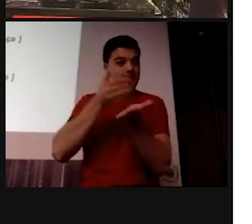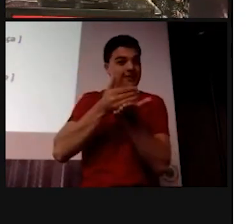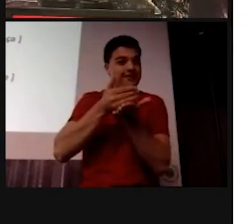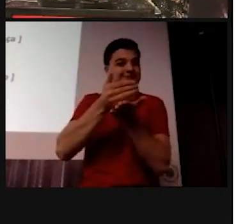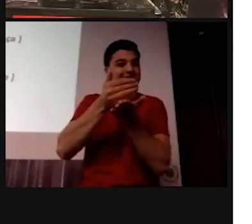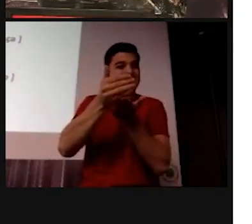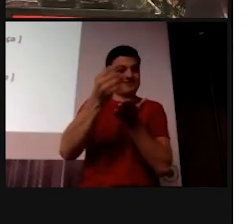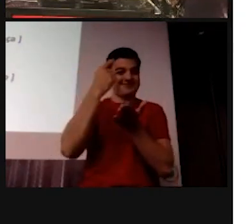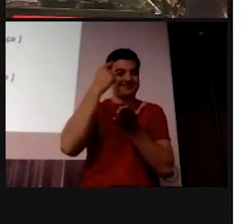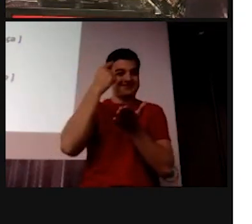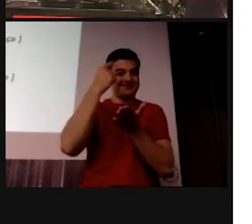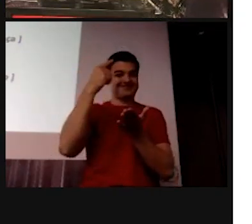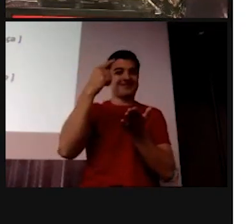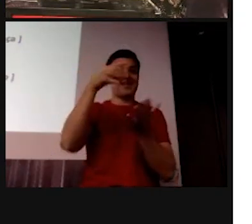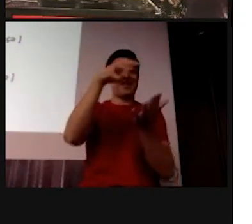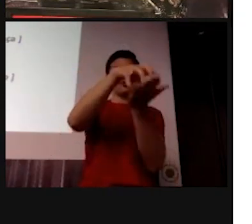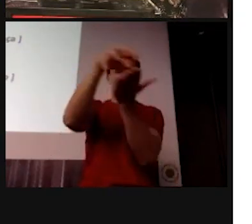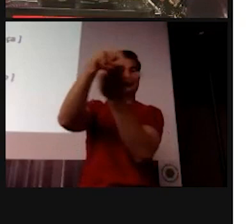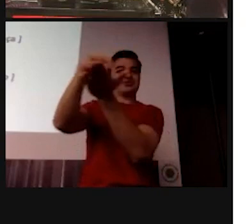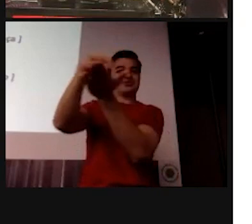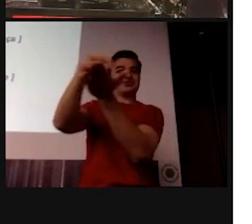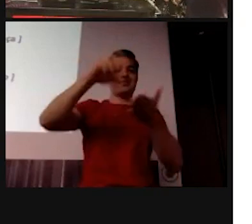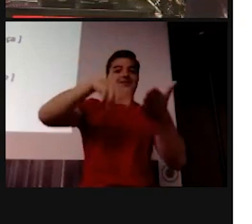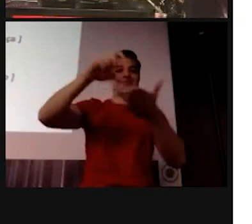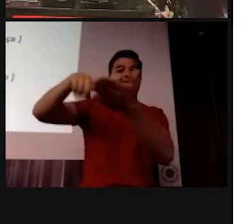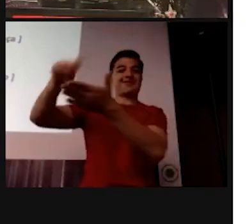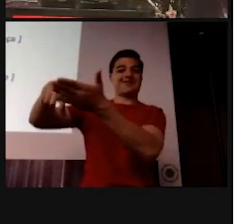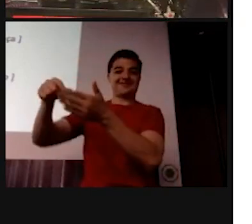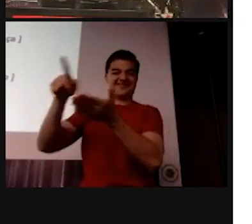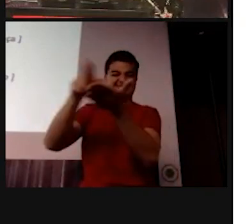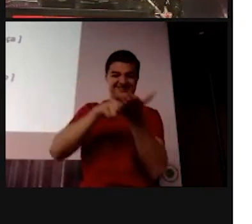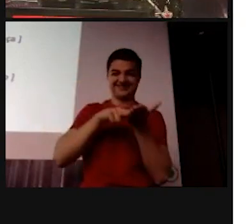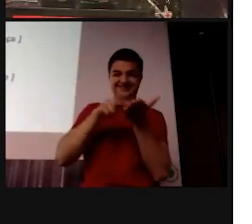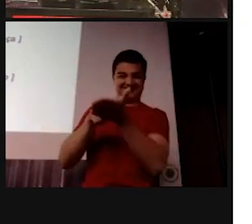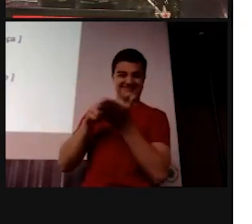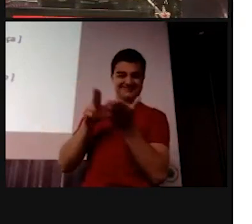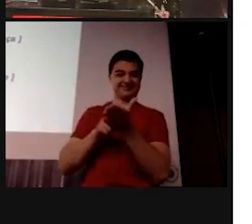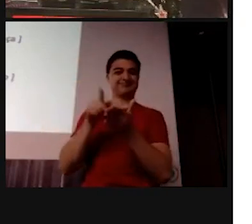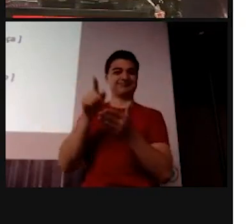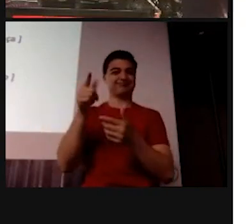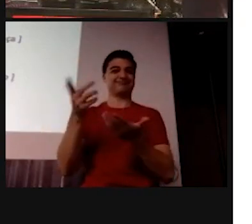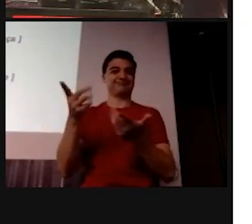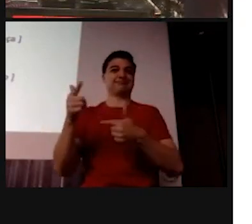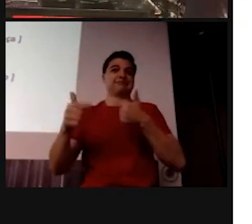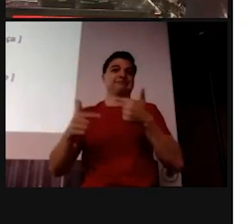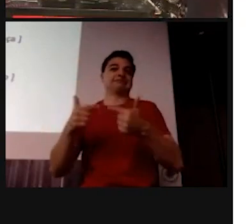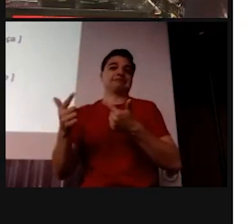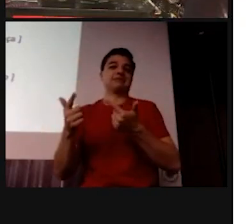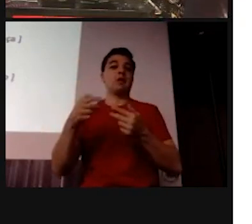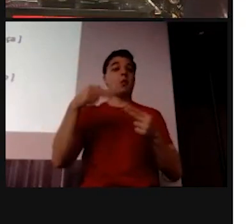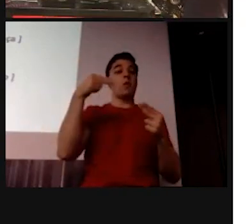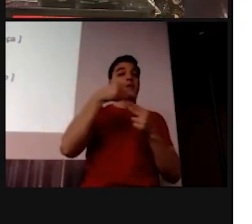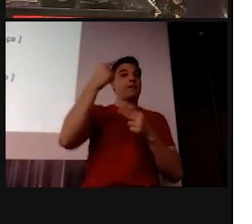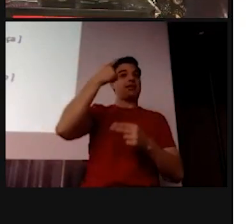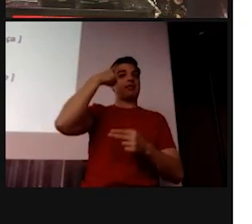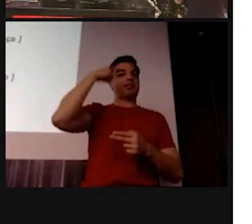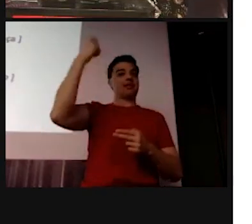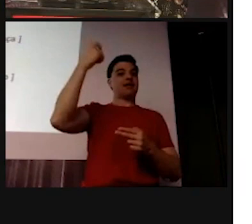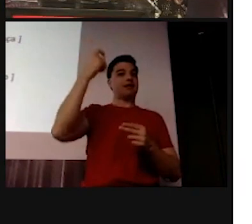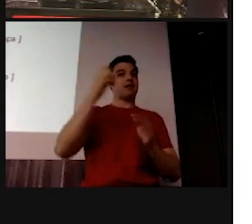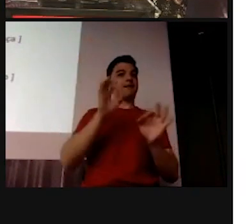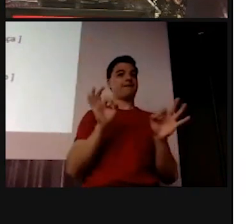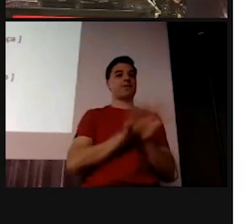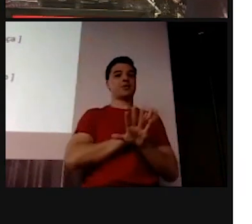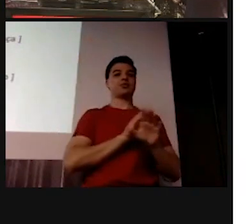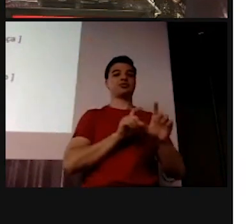tudo certo. Né? Então, eles foram experimentar, ao invés de ficar muito tempo se debruçando ali, planejando.